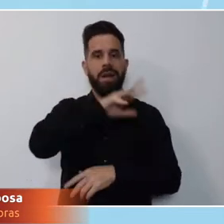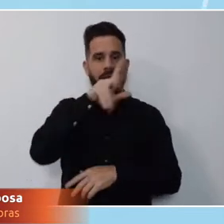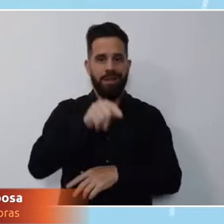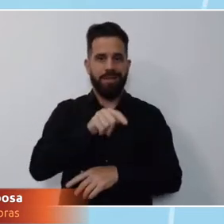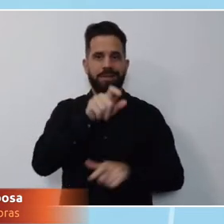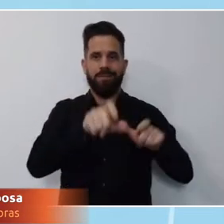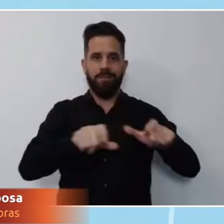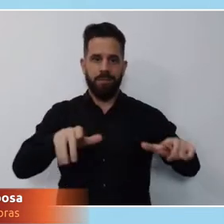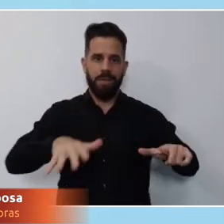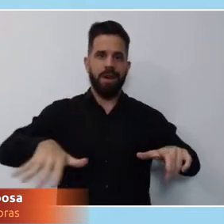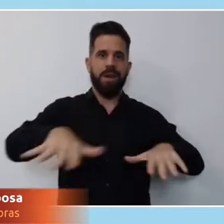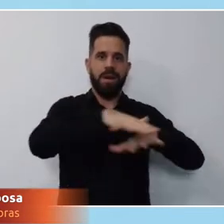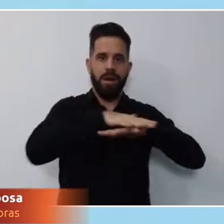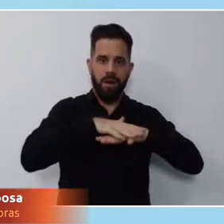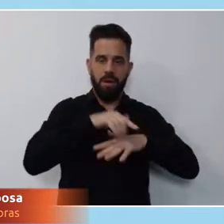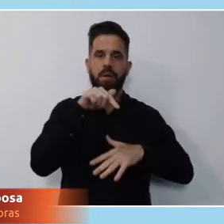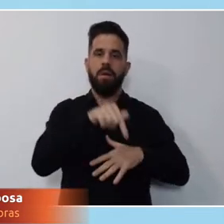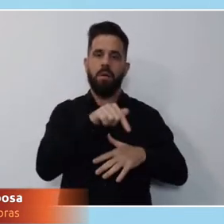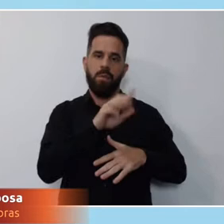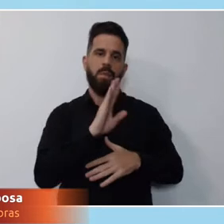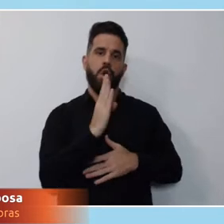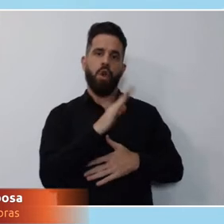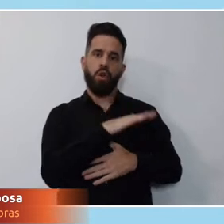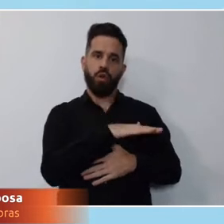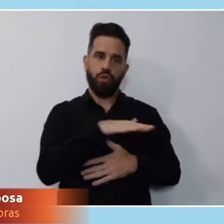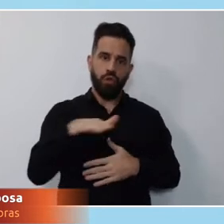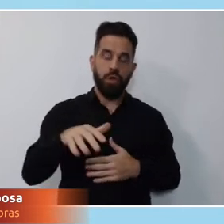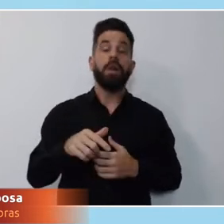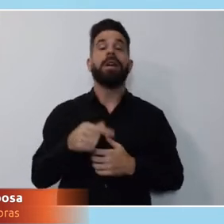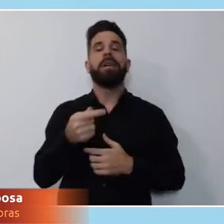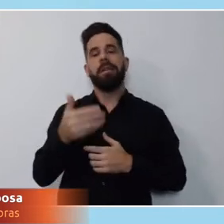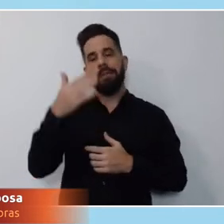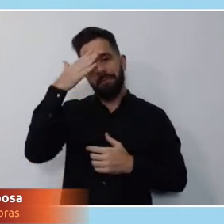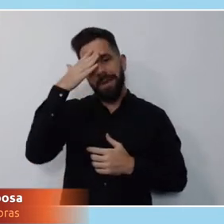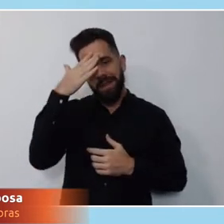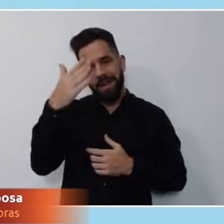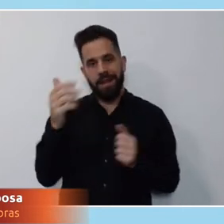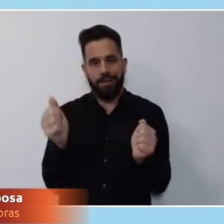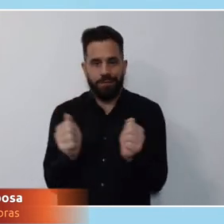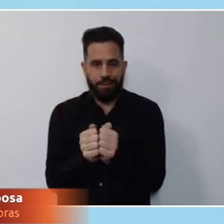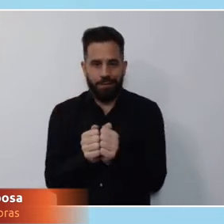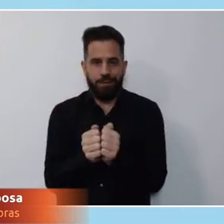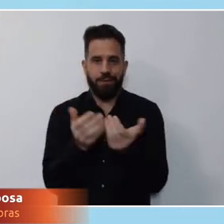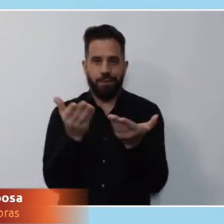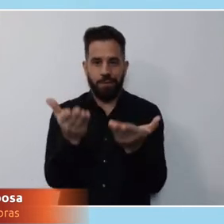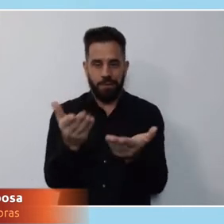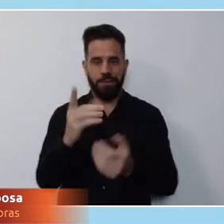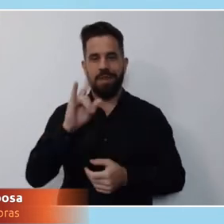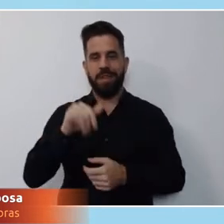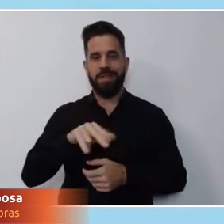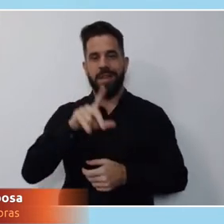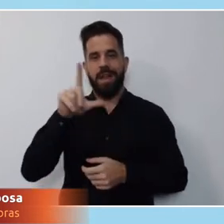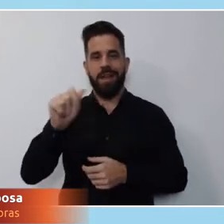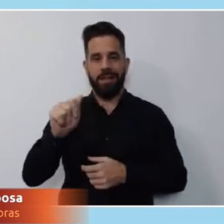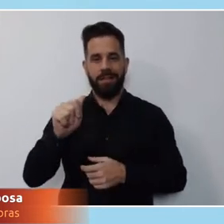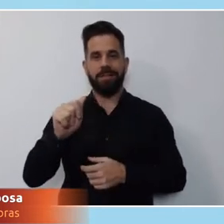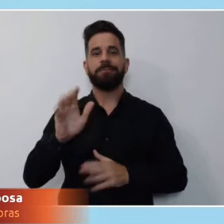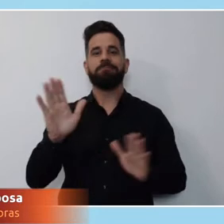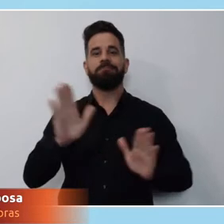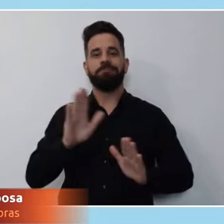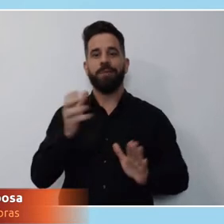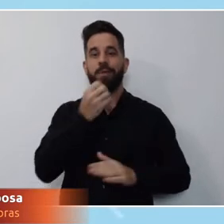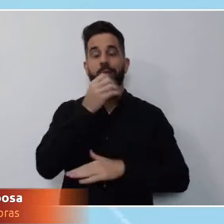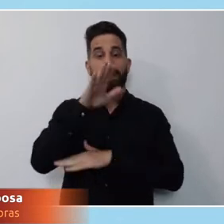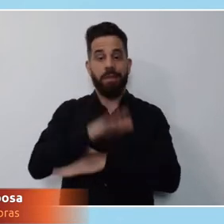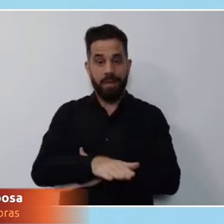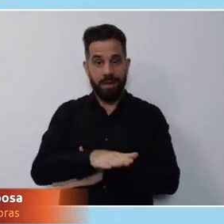obrigada pela sua presença, professora Daniela. É um prazer ter a senhora aqui. Boa tarde, Camila. Boa tarde, professor Diego. Boa tarde